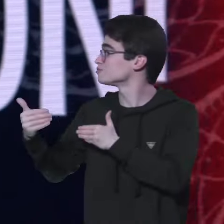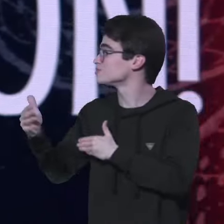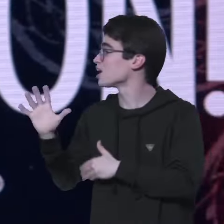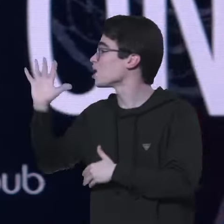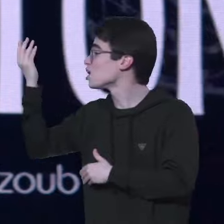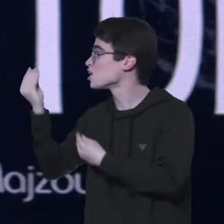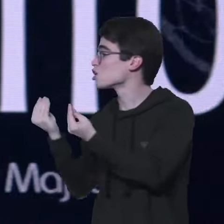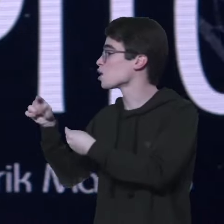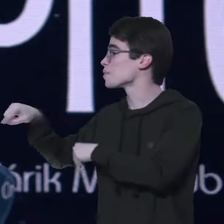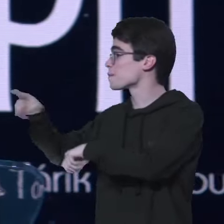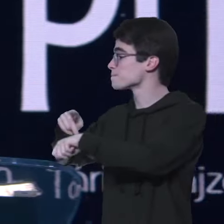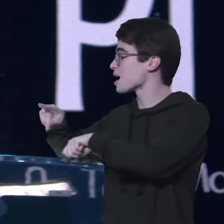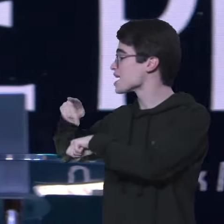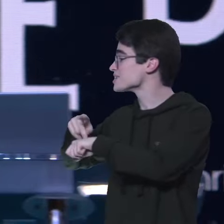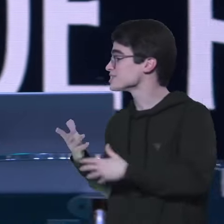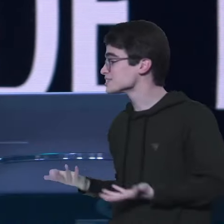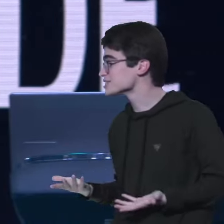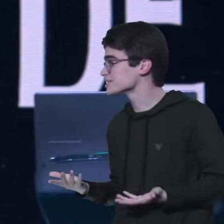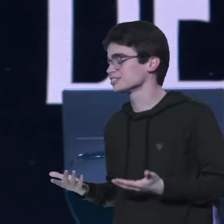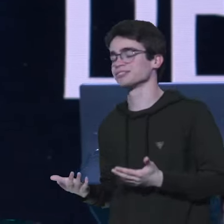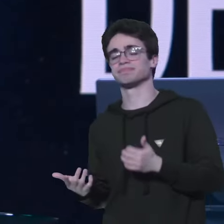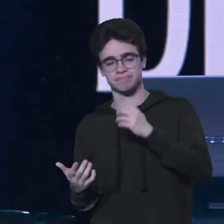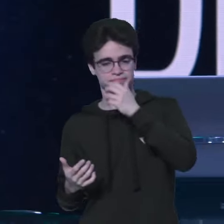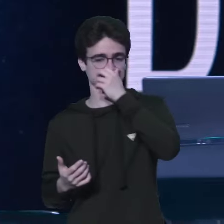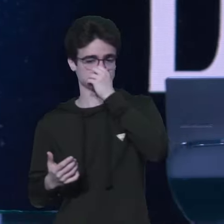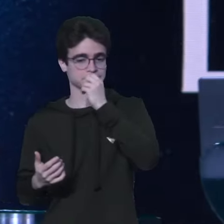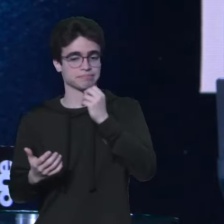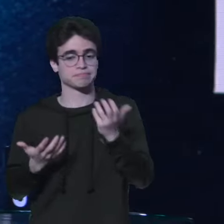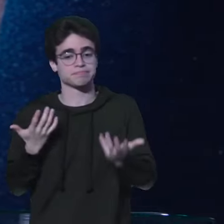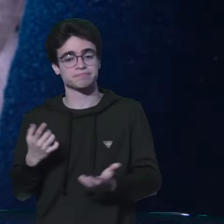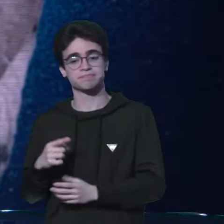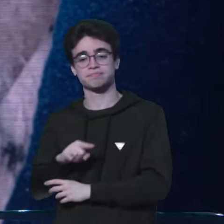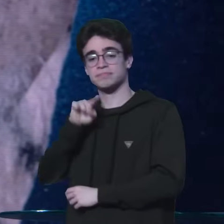o país. E aquela mulher,